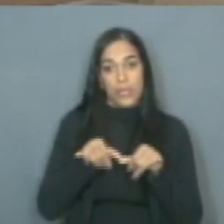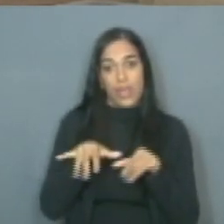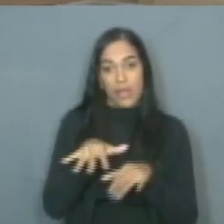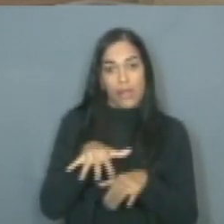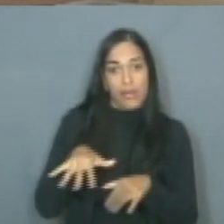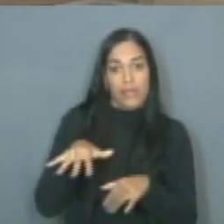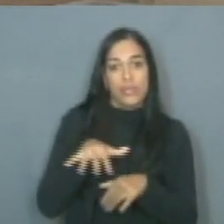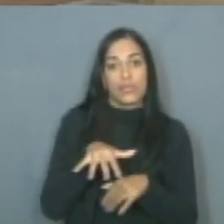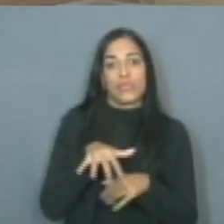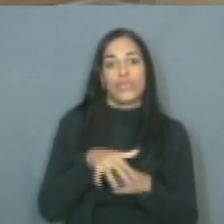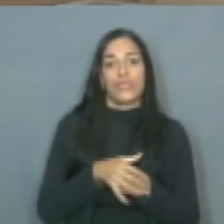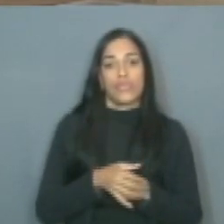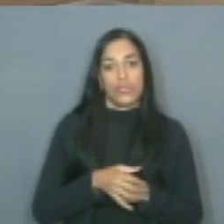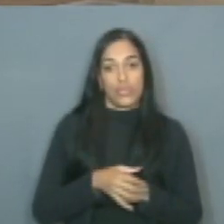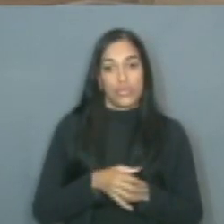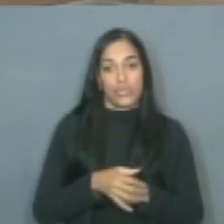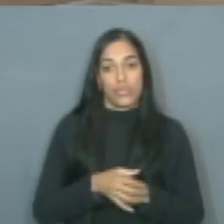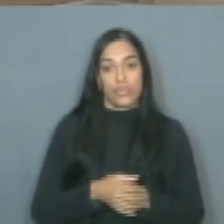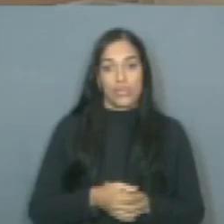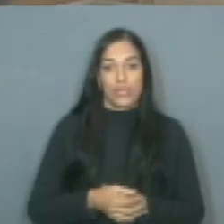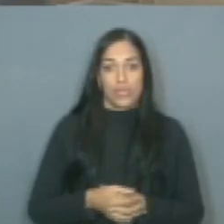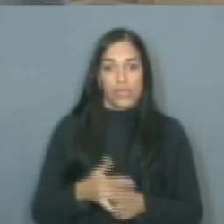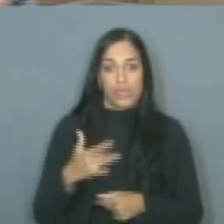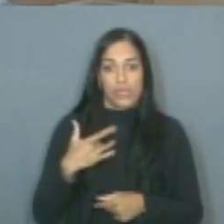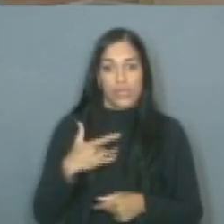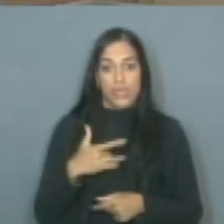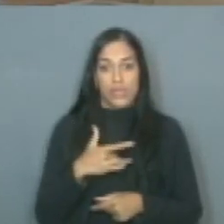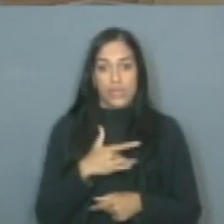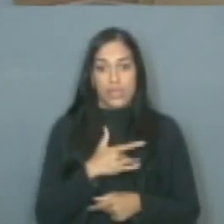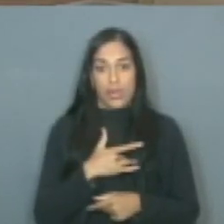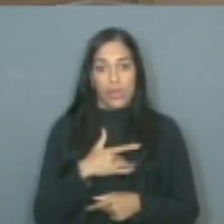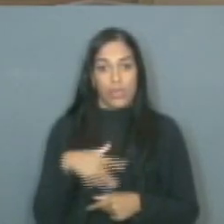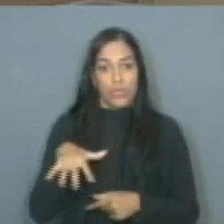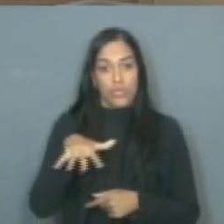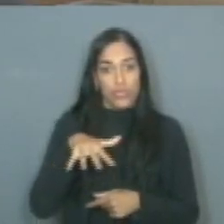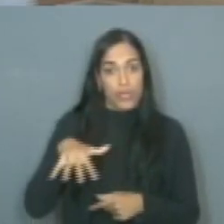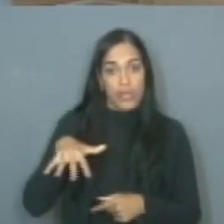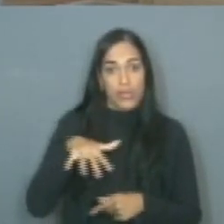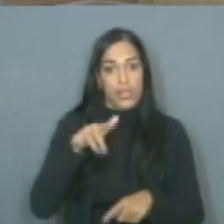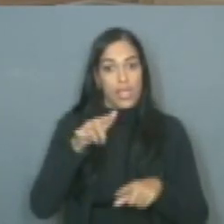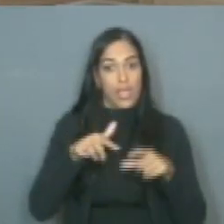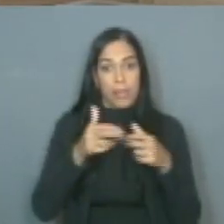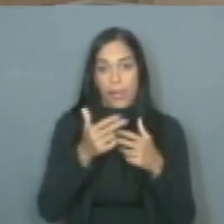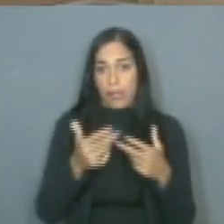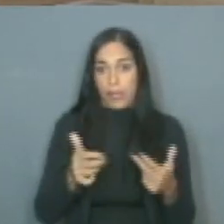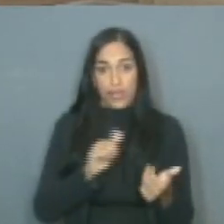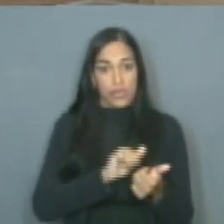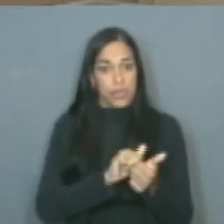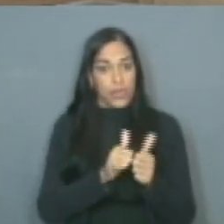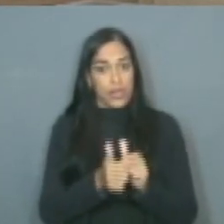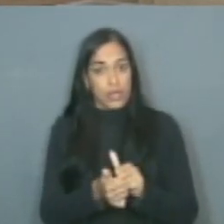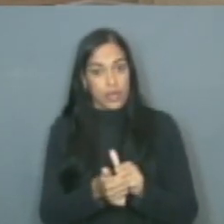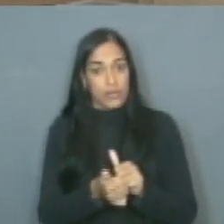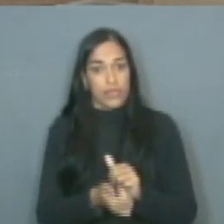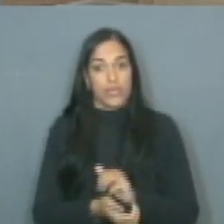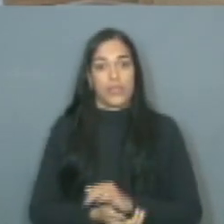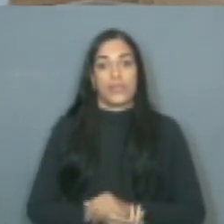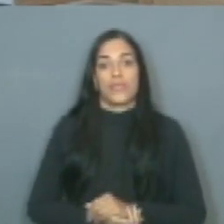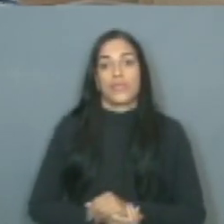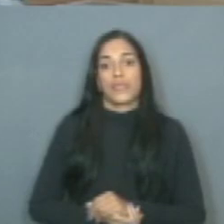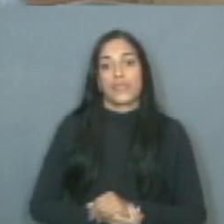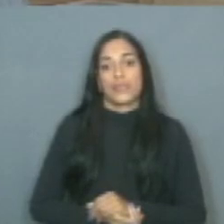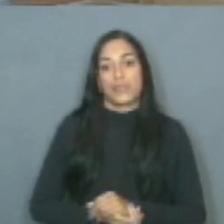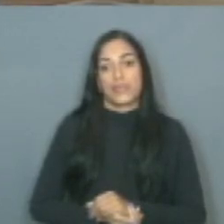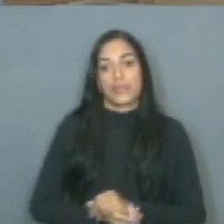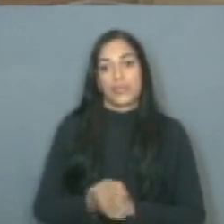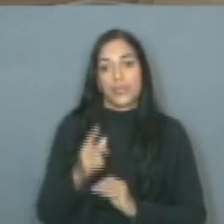supermercados, unidades de saúde de uma maneira geral, equipamentos esportivos de uma maneira geral. Então,